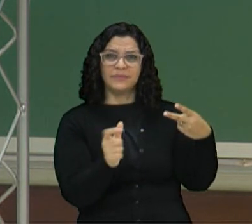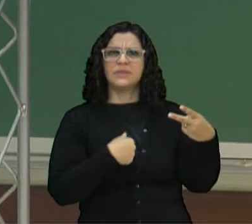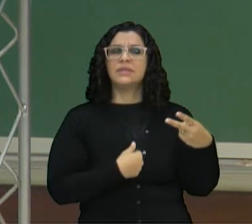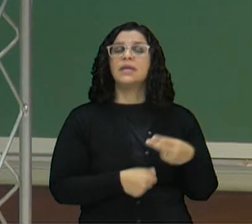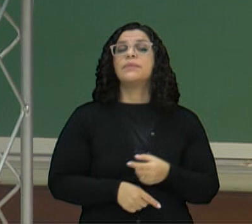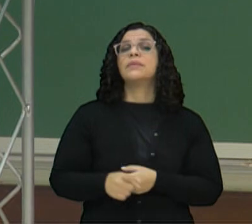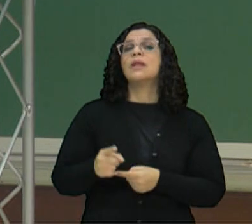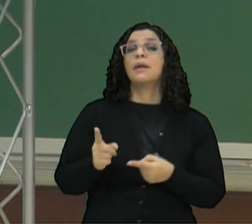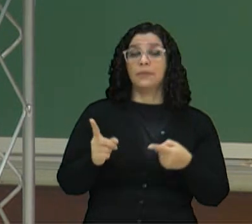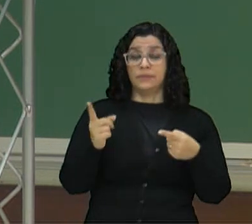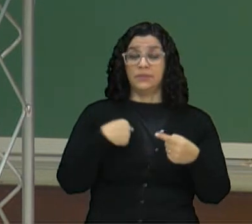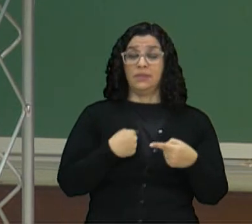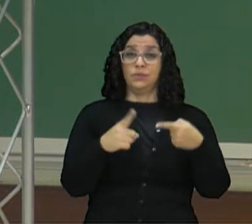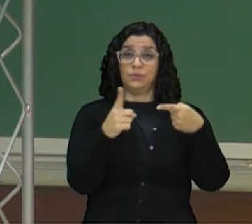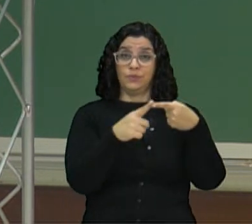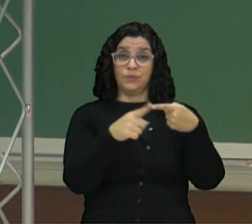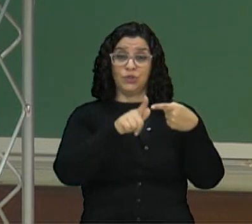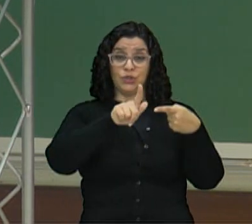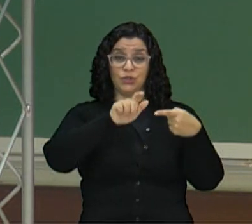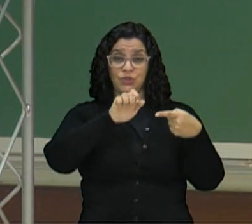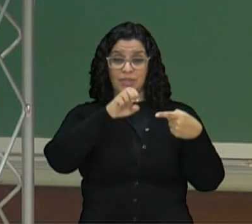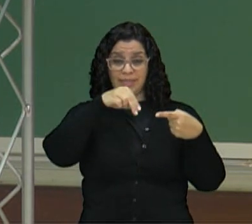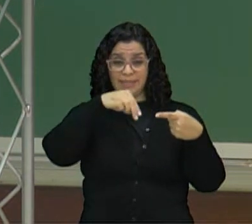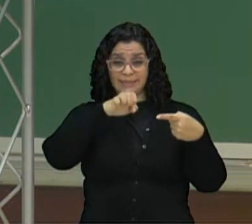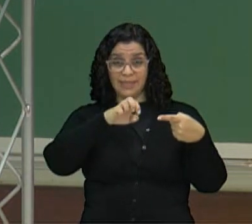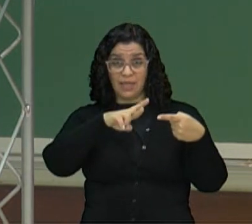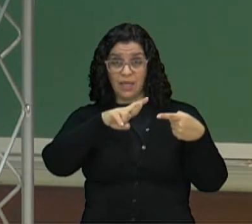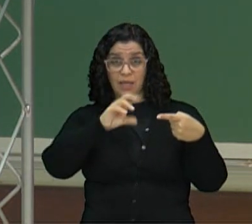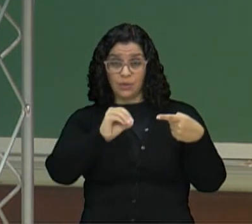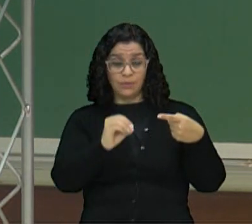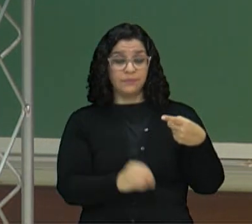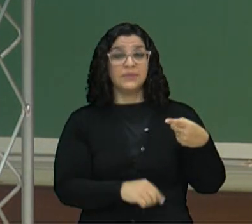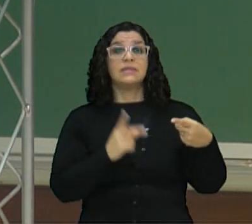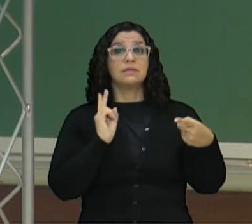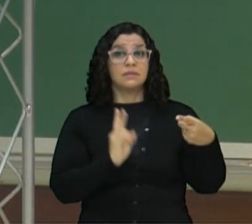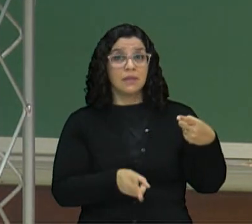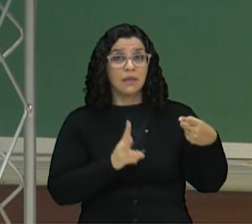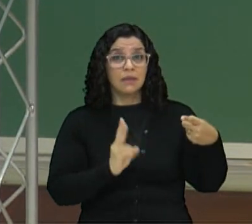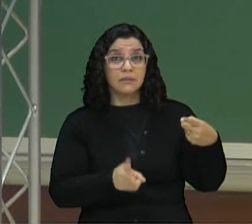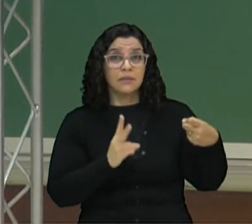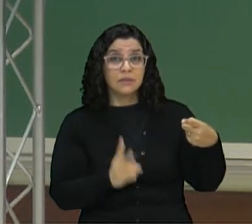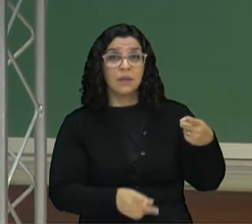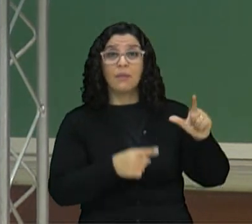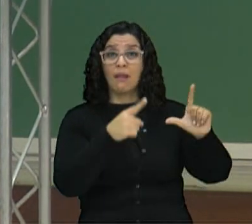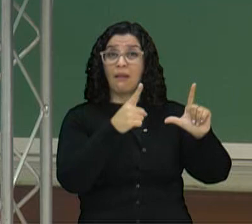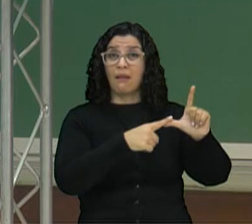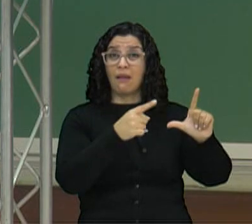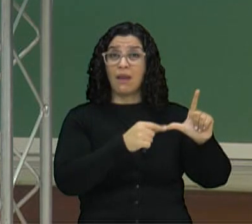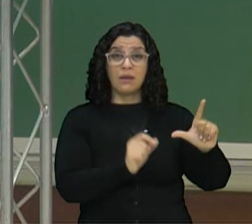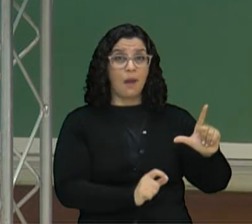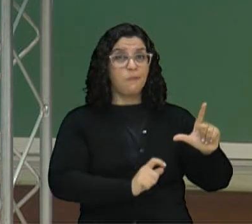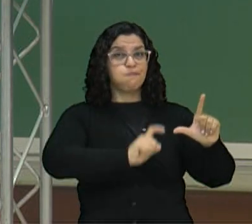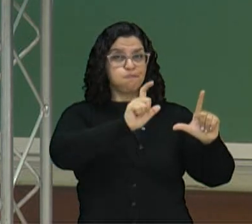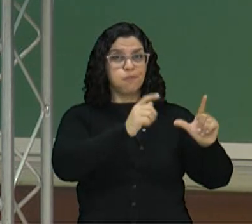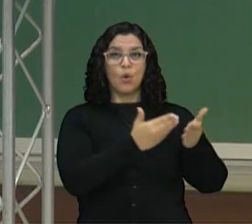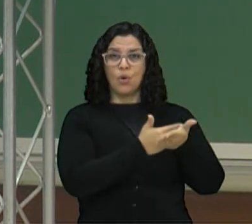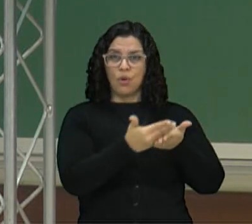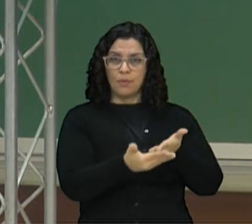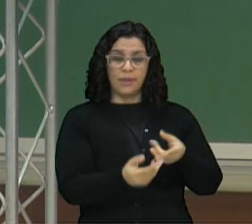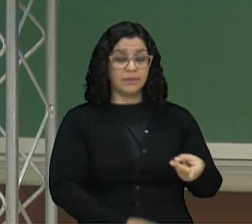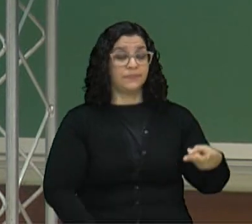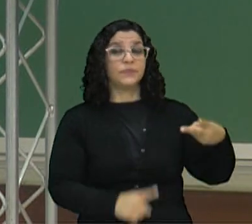é o gênero a qual pertence aquela espécie e deve ser sempre escrito com inicial maiúscula.